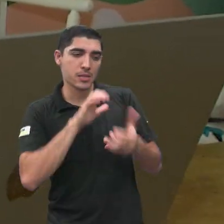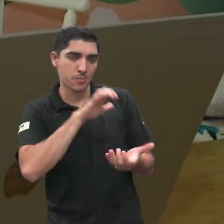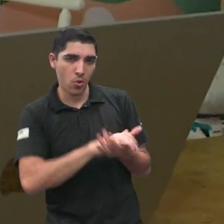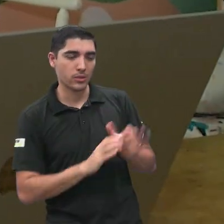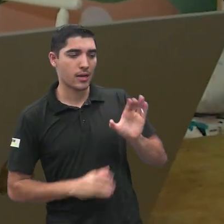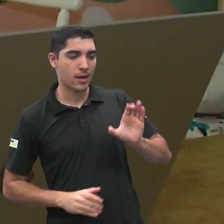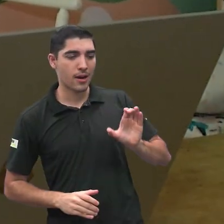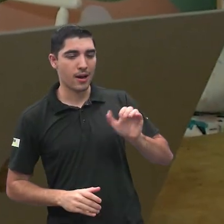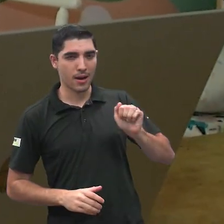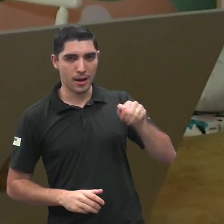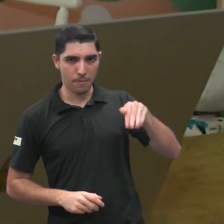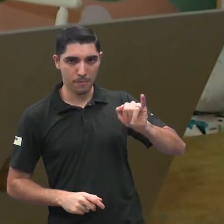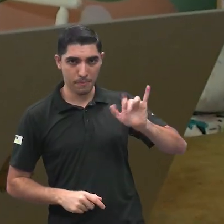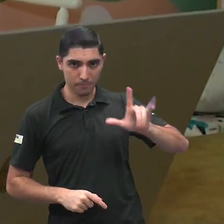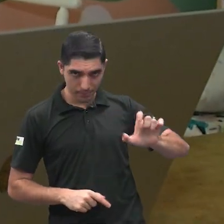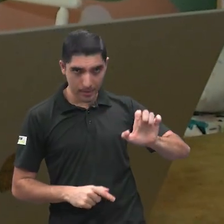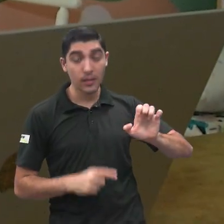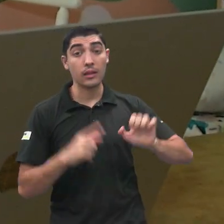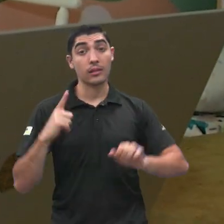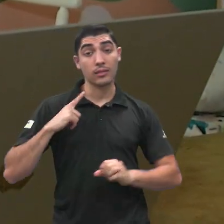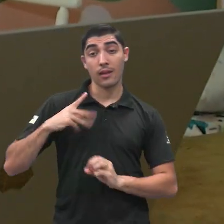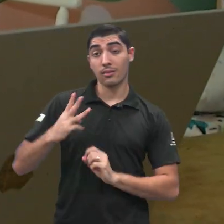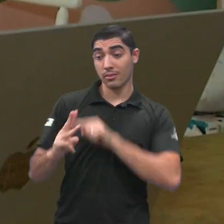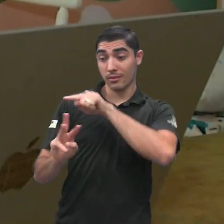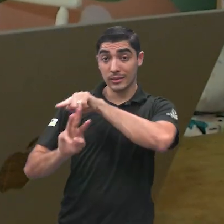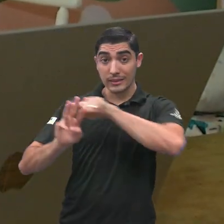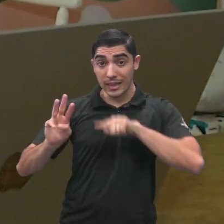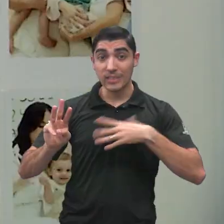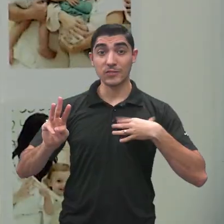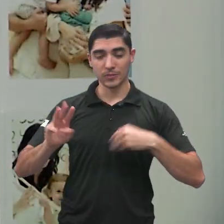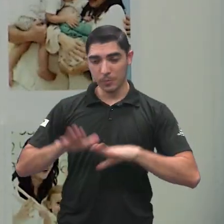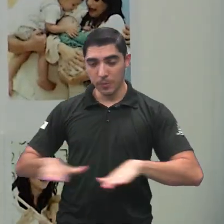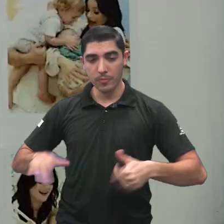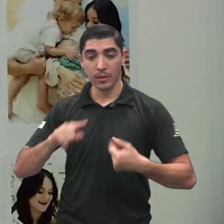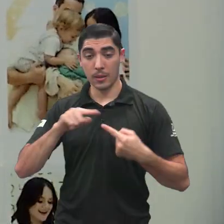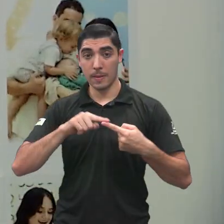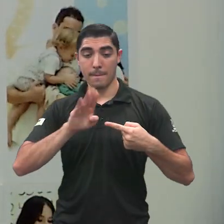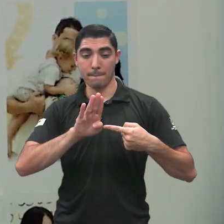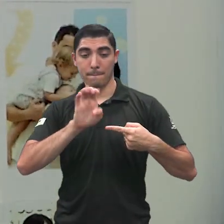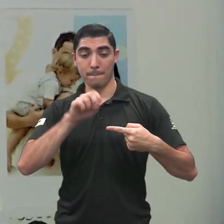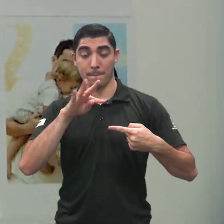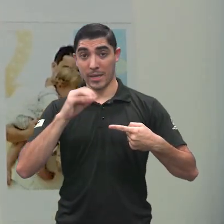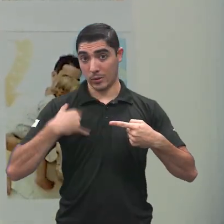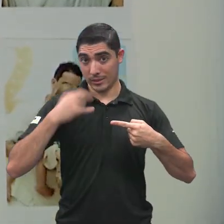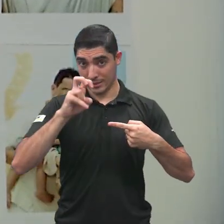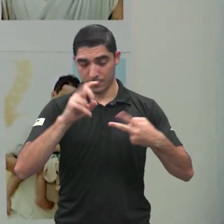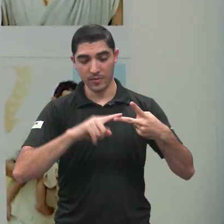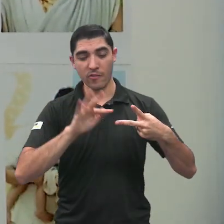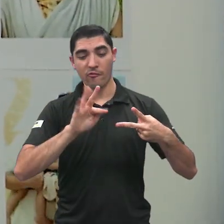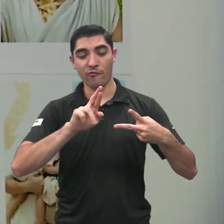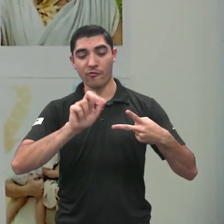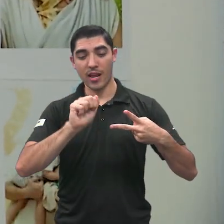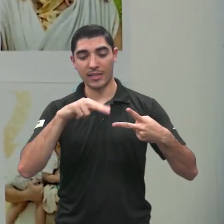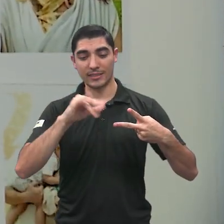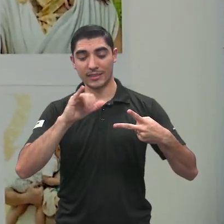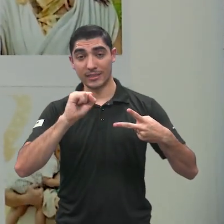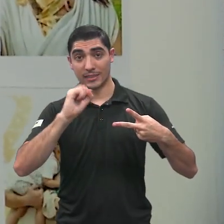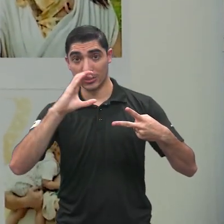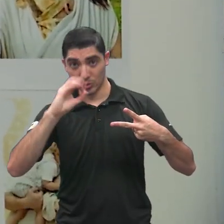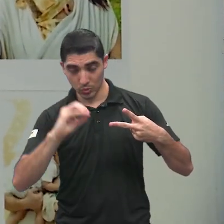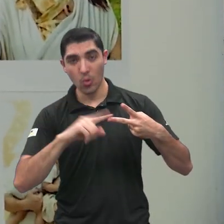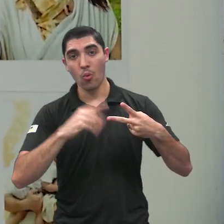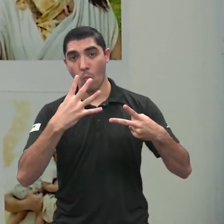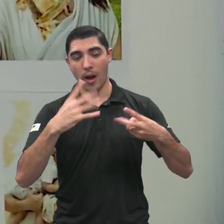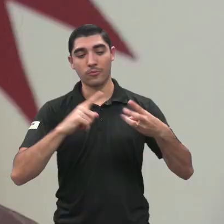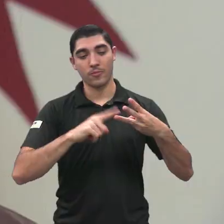Camille dividem o trabalho com a criação dos 3 filhos pequenos: Bento, de 5 anos, Francisco, de 4 e Estela,